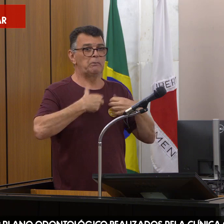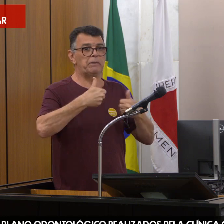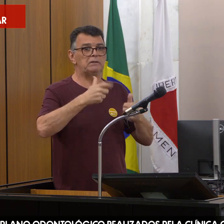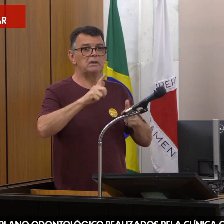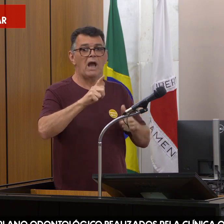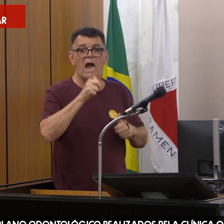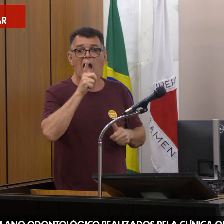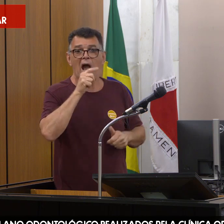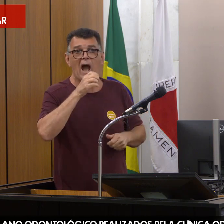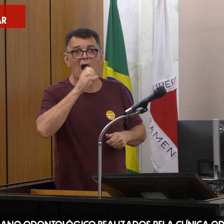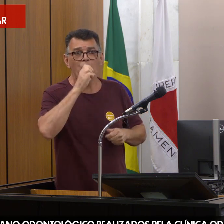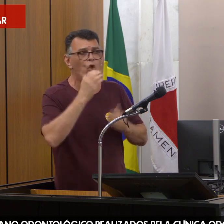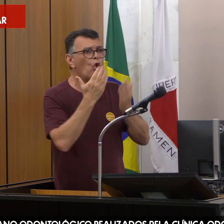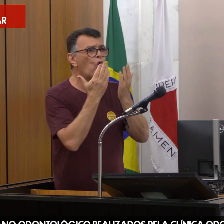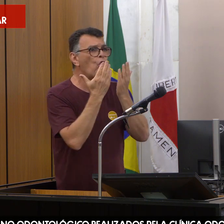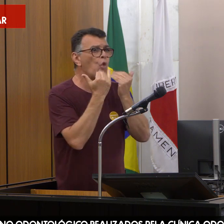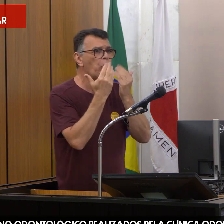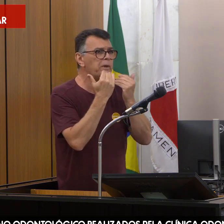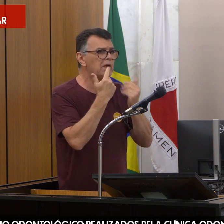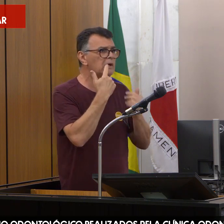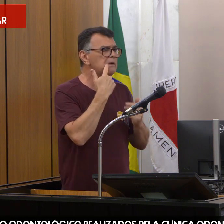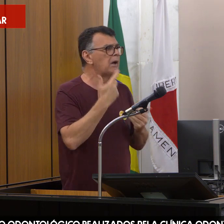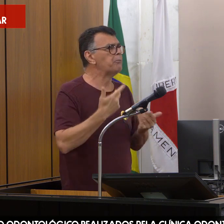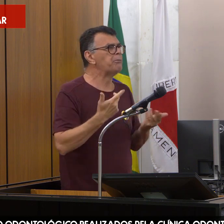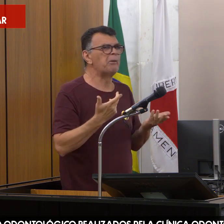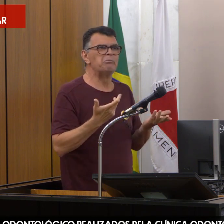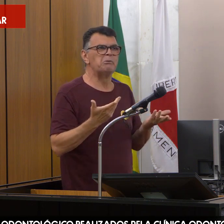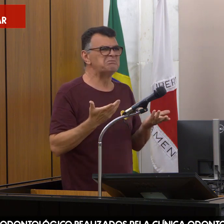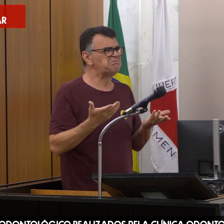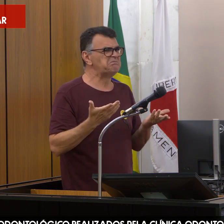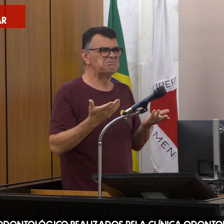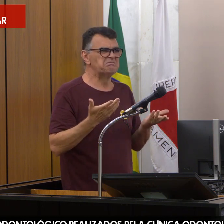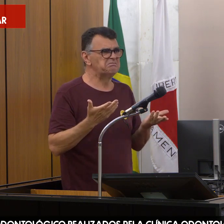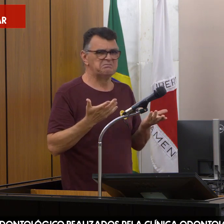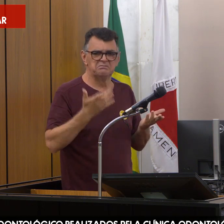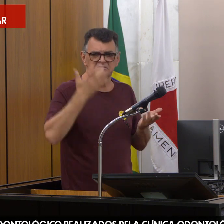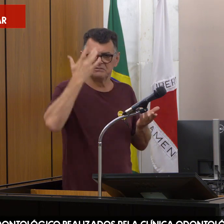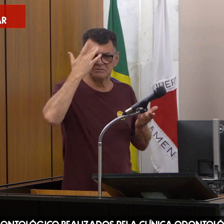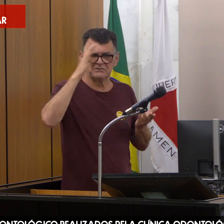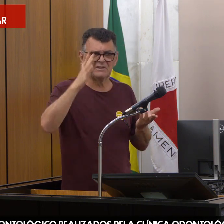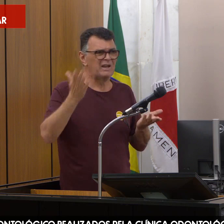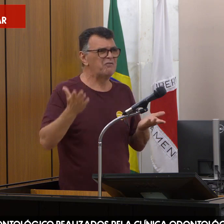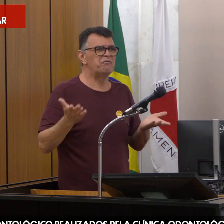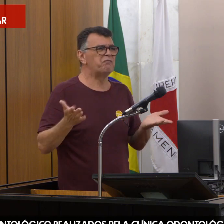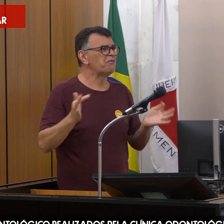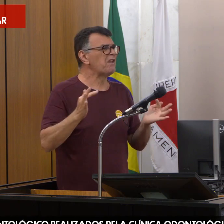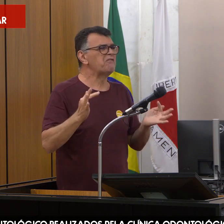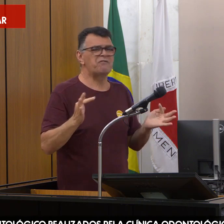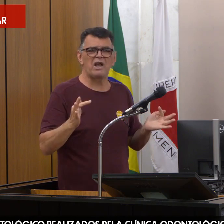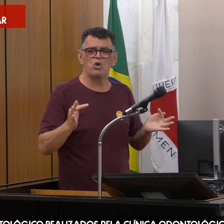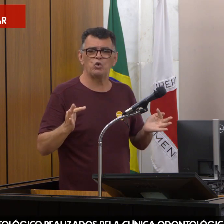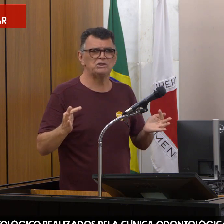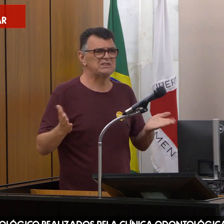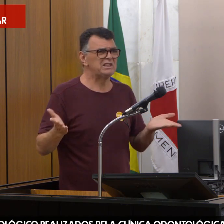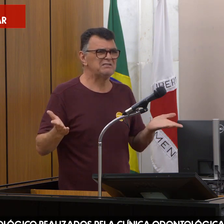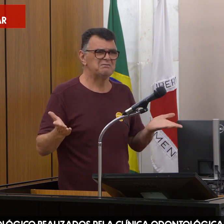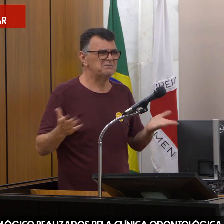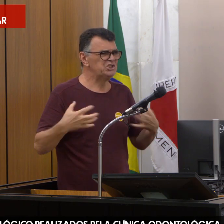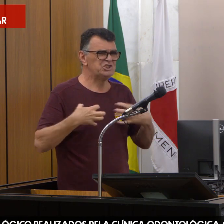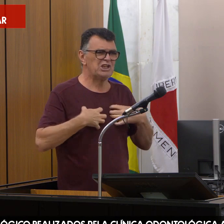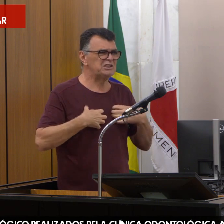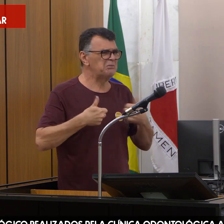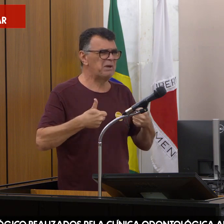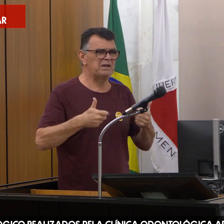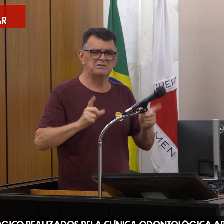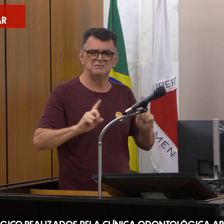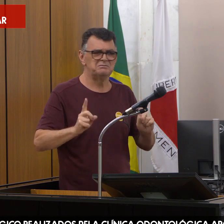daria daria problema de saúde se eu não fizesse essa troca mas quando eu fiz a troca eu vi que era um falsos